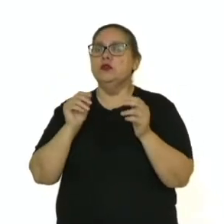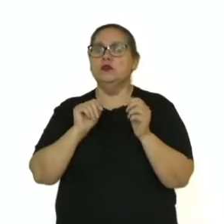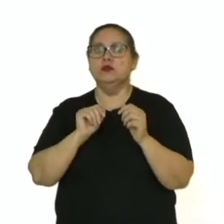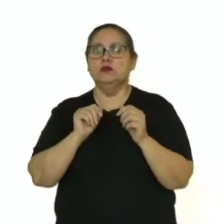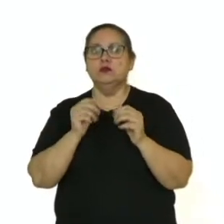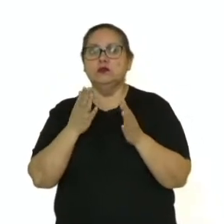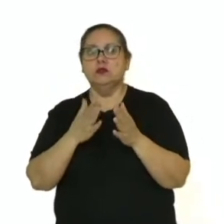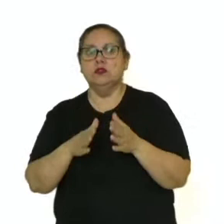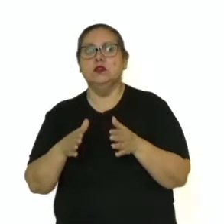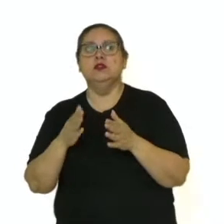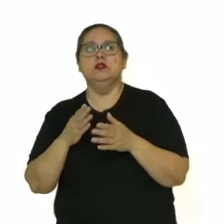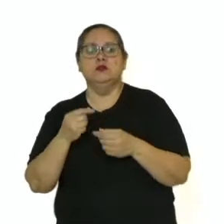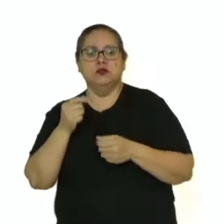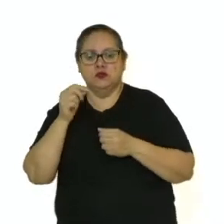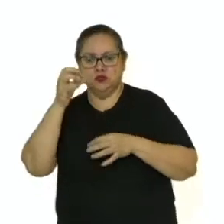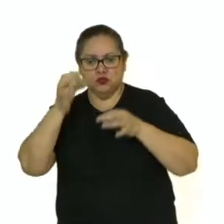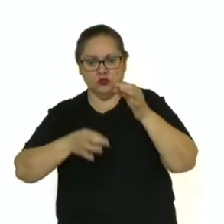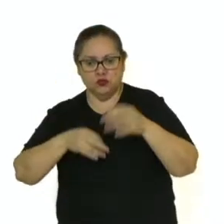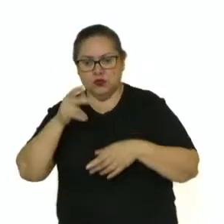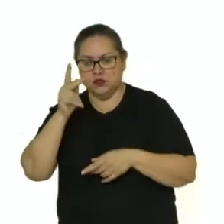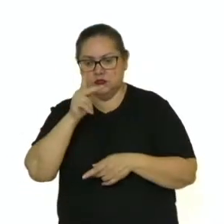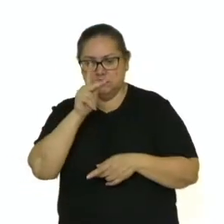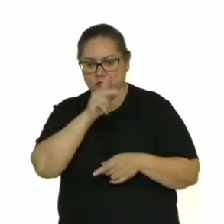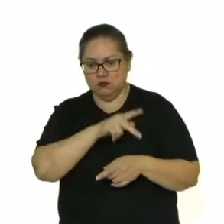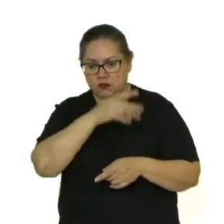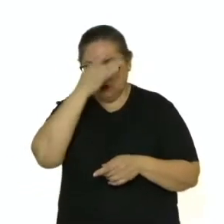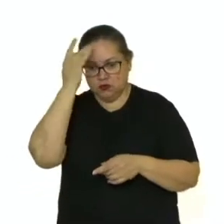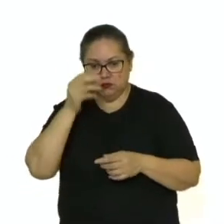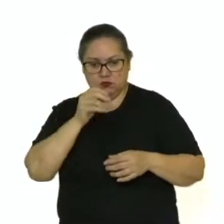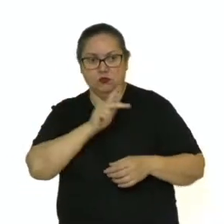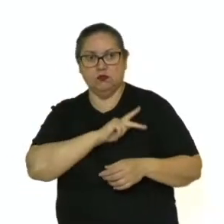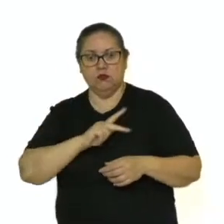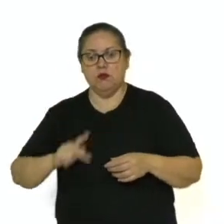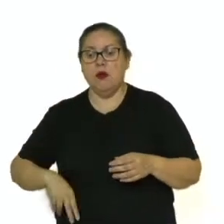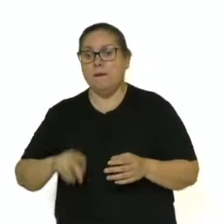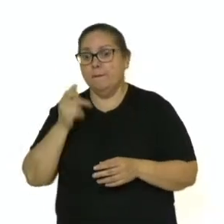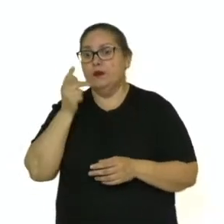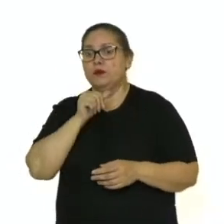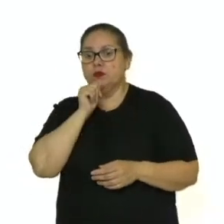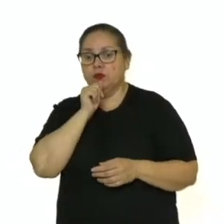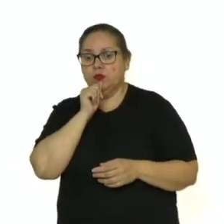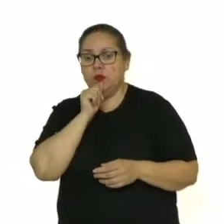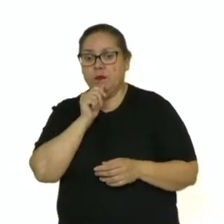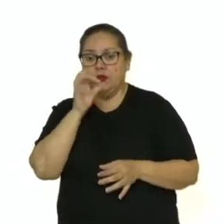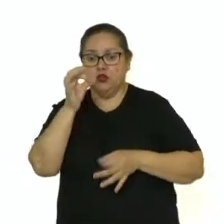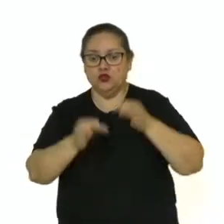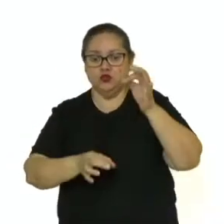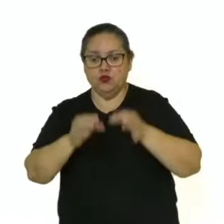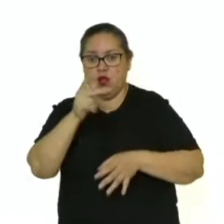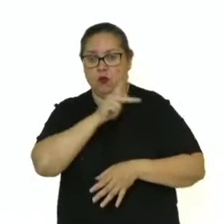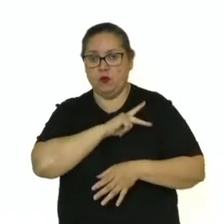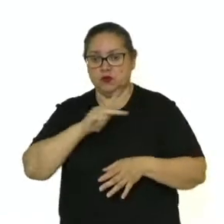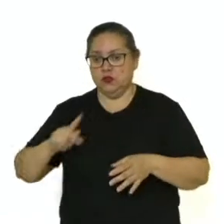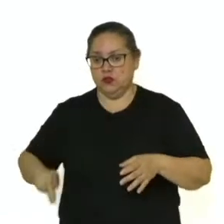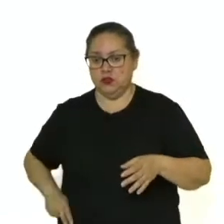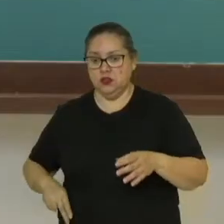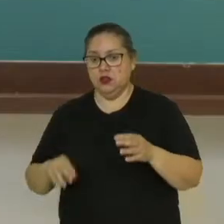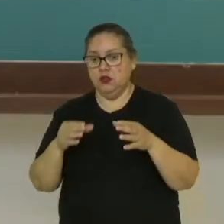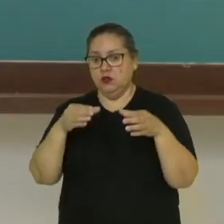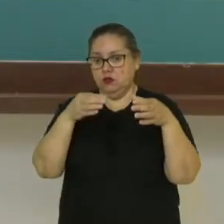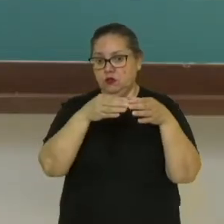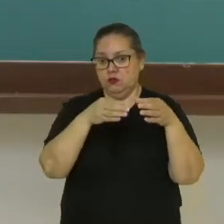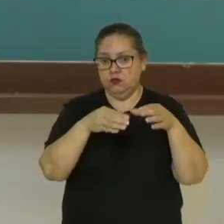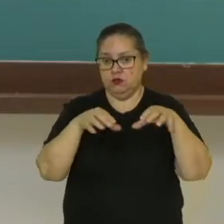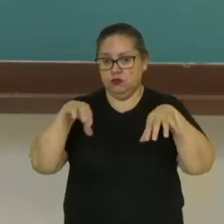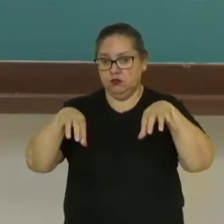Vota as leis orçamentárias, julga as pessoas como o presidente. Por exemplo, para julgar o presidente tem que ser o Senado e a Câmara de Deputados, nosso